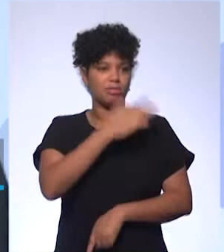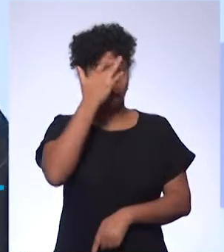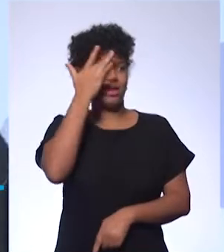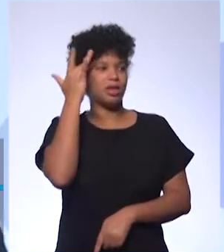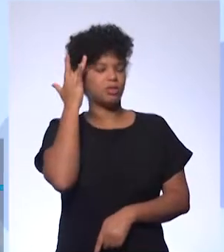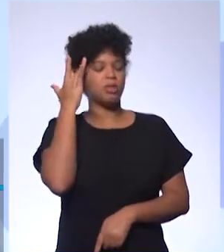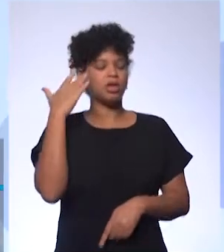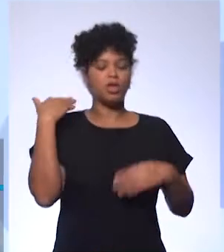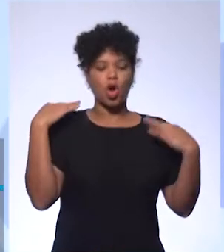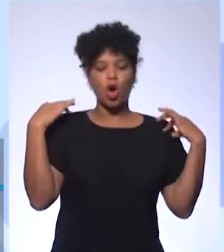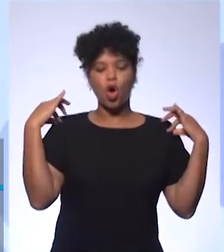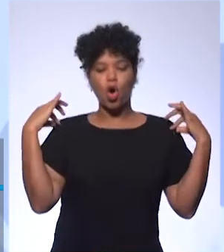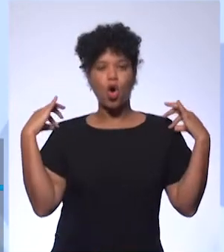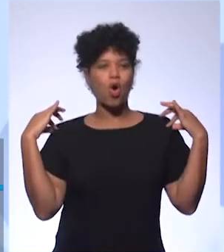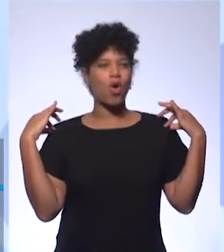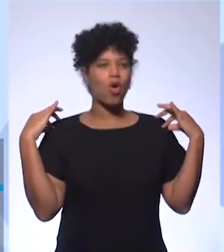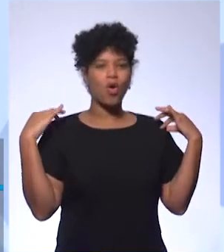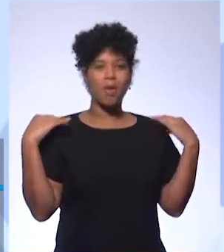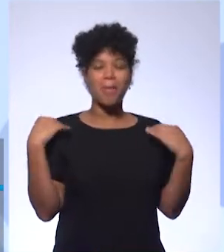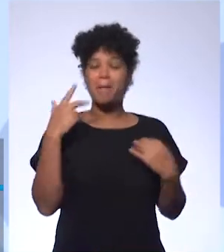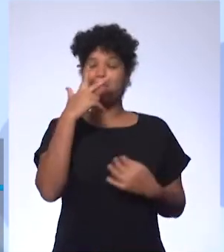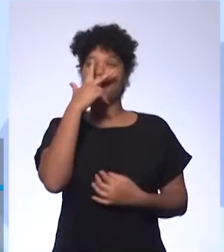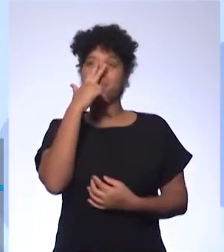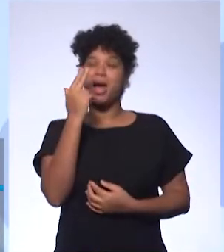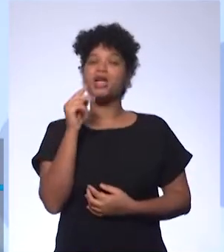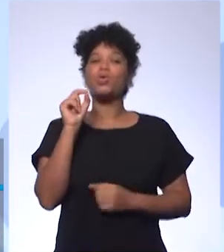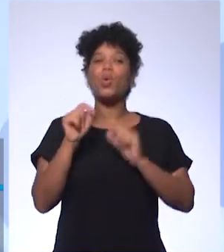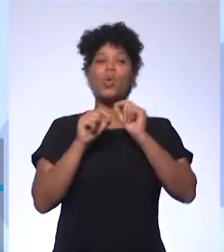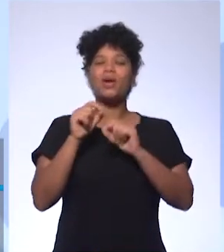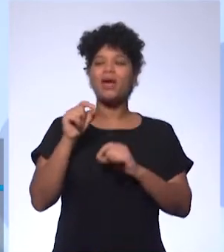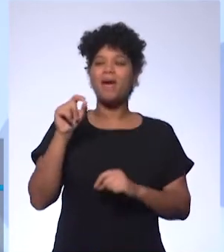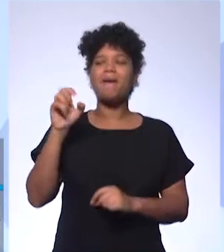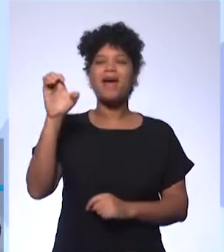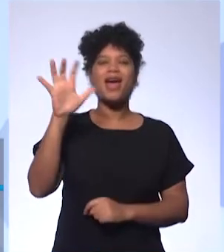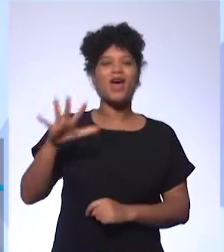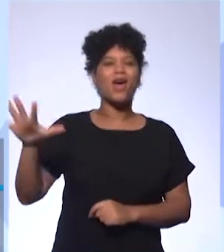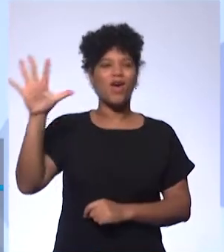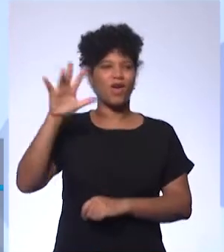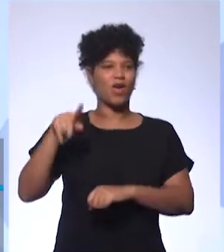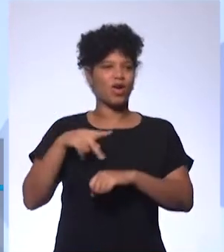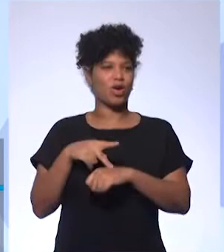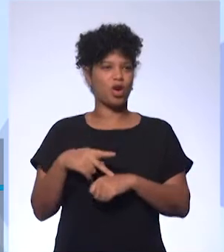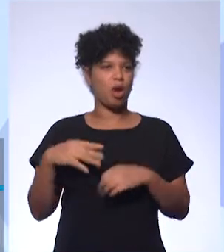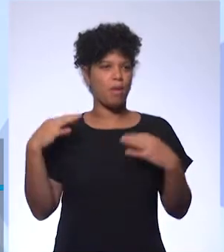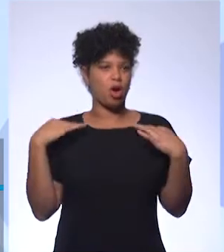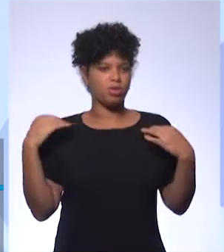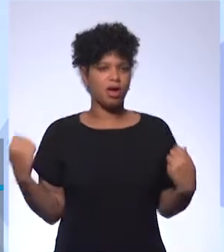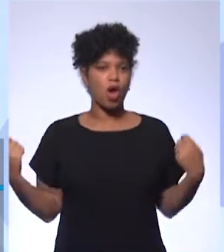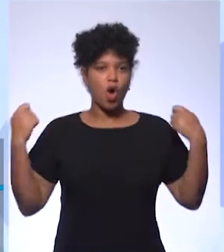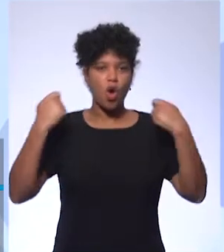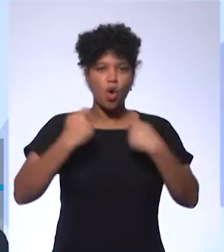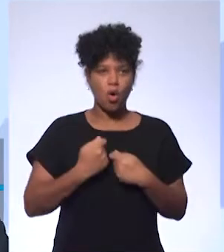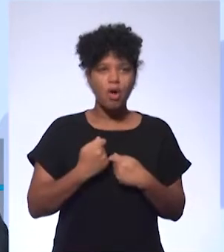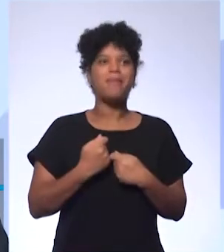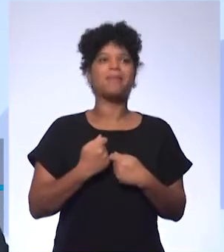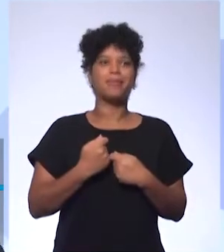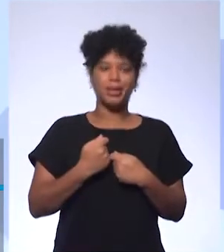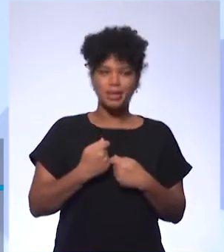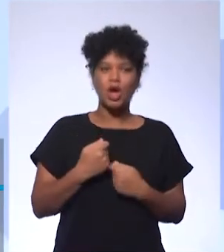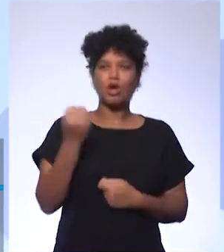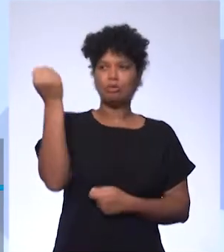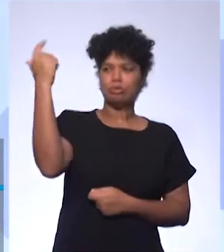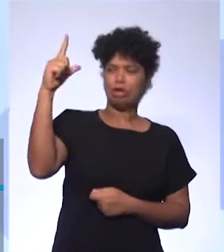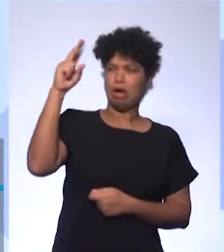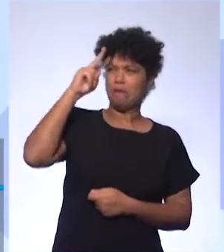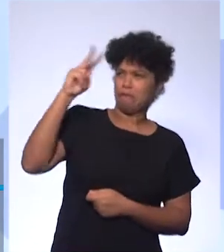sempre vestidas, né, como se estivessem na Europa. Então, usando casaca, sobrecasaca, mesmo durante o verão. Tá?